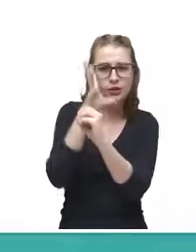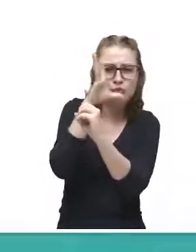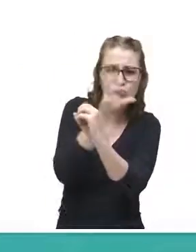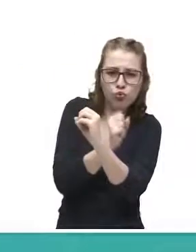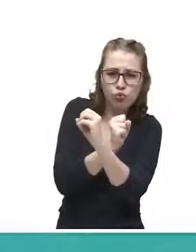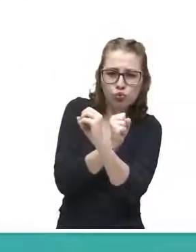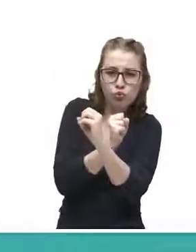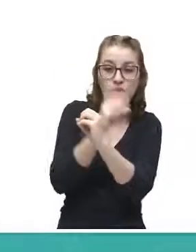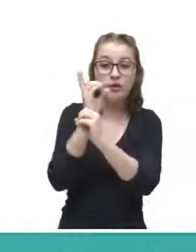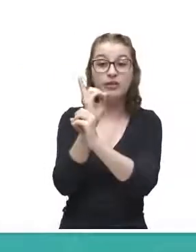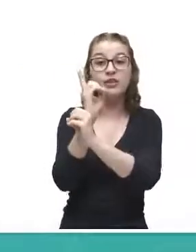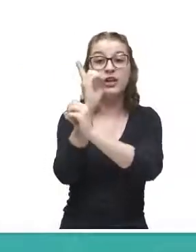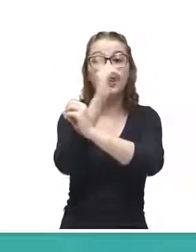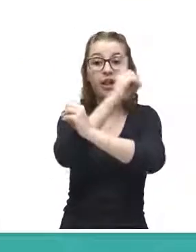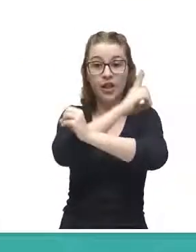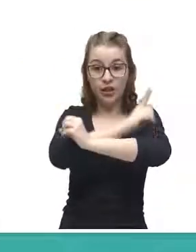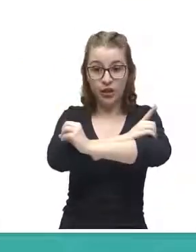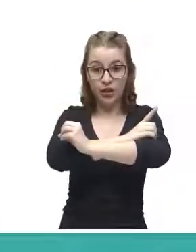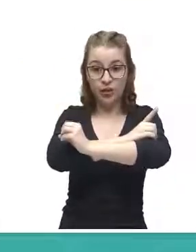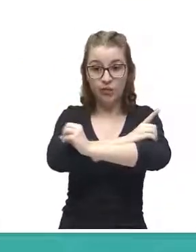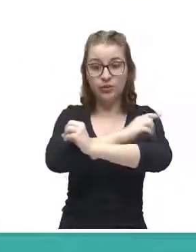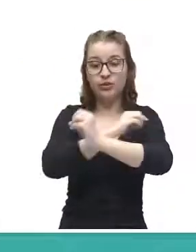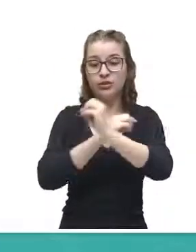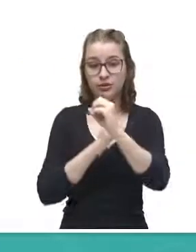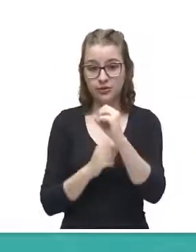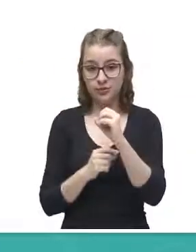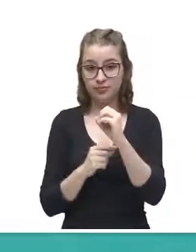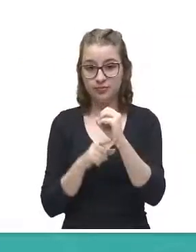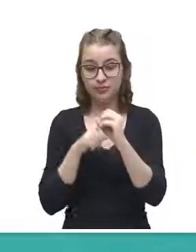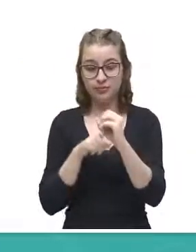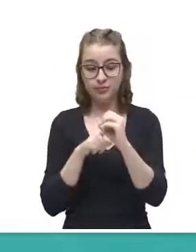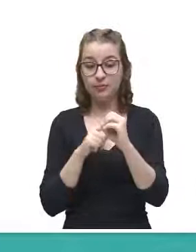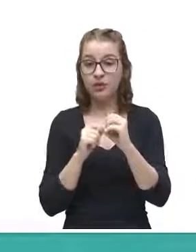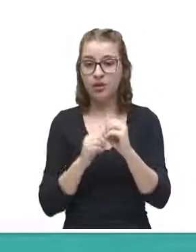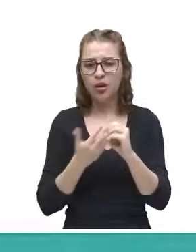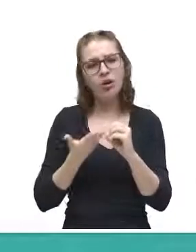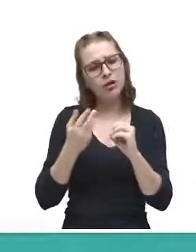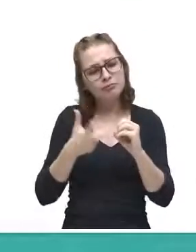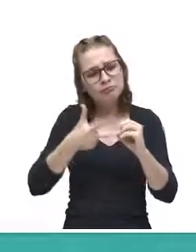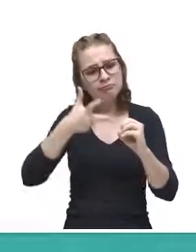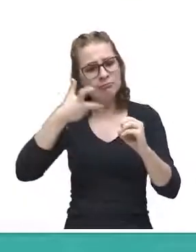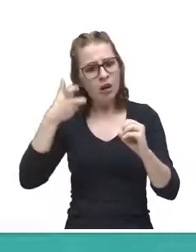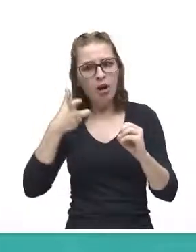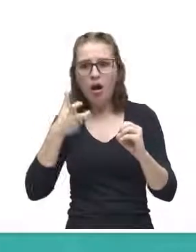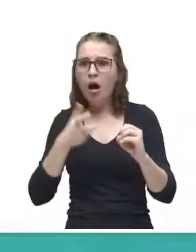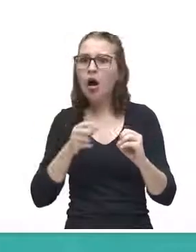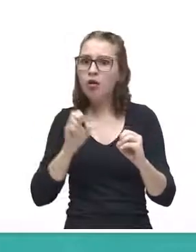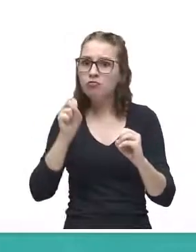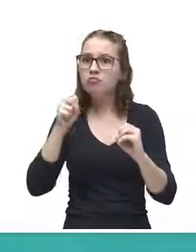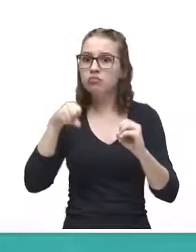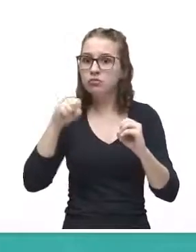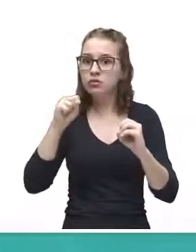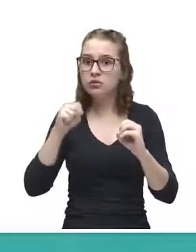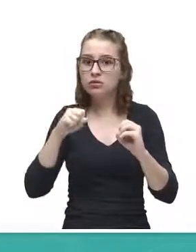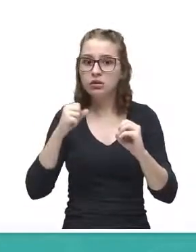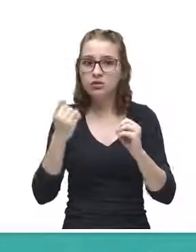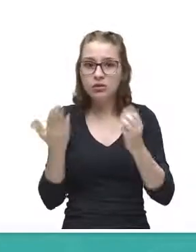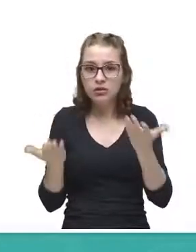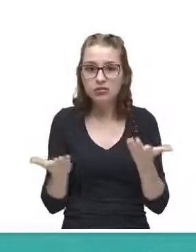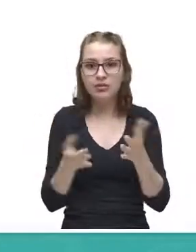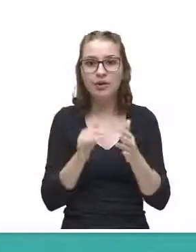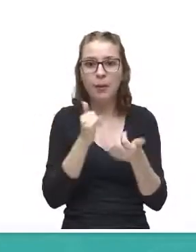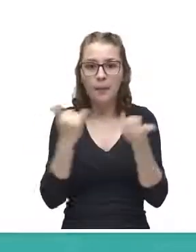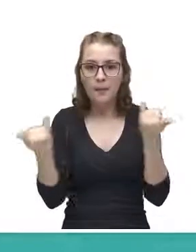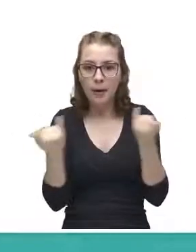ser o quê? Vai ser noite. Então, tudo isso começou a ser observado, e dado para a gente aí